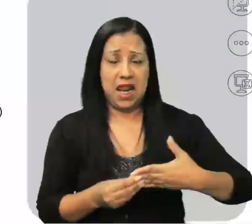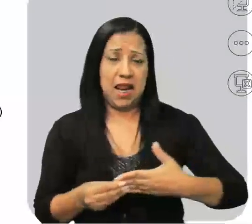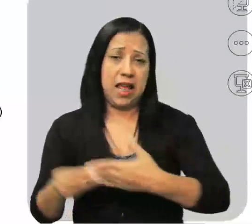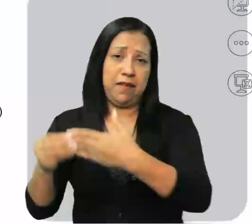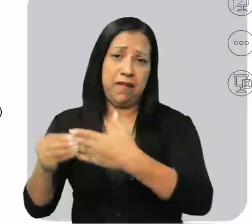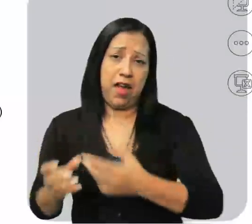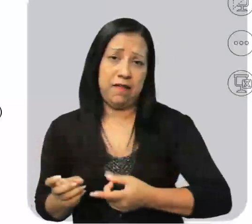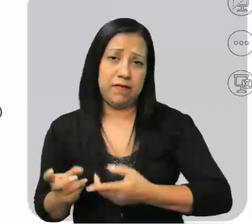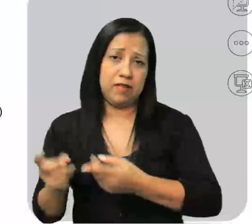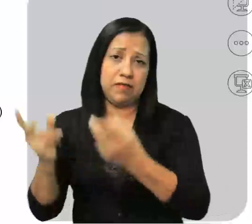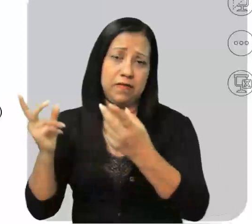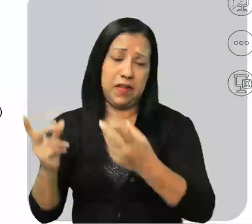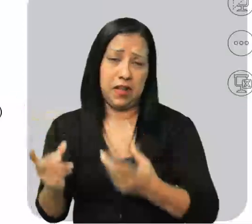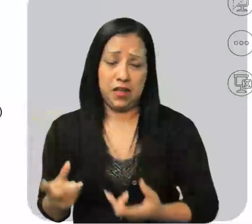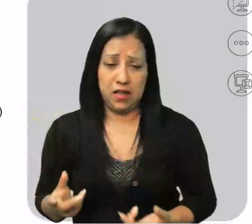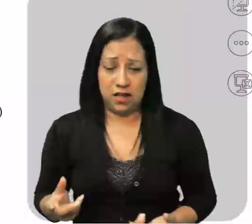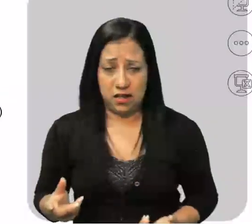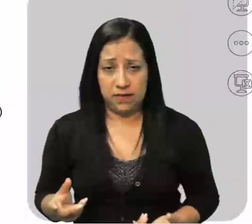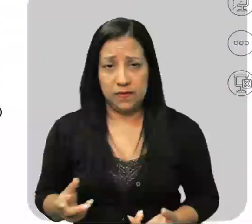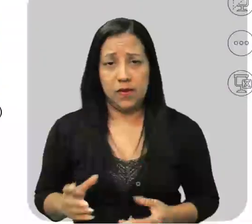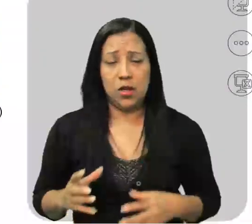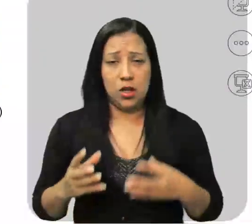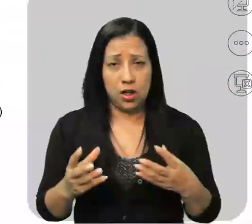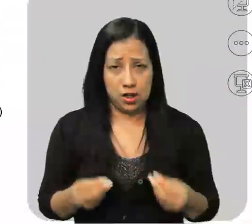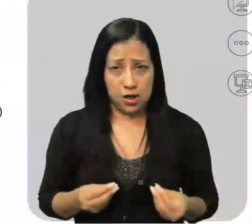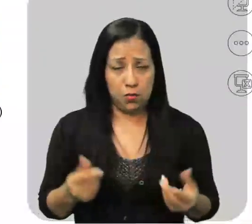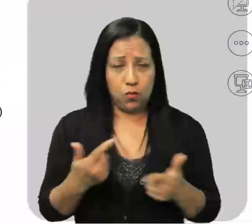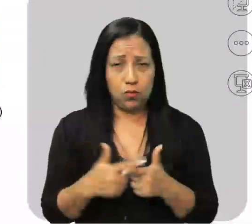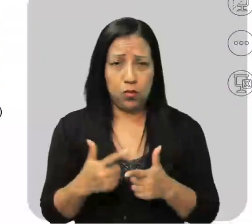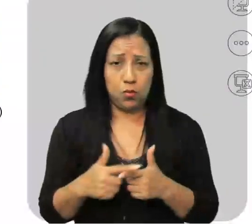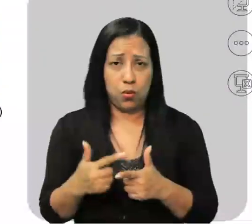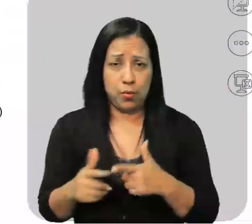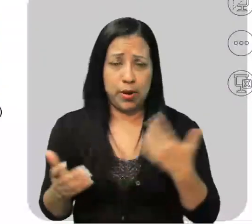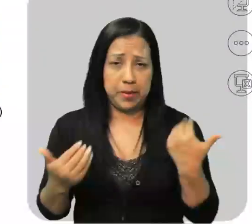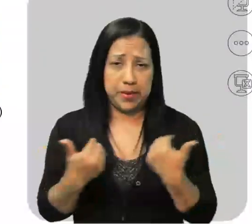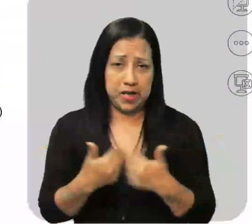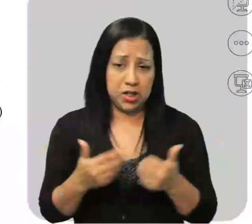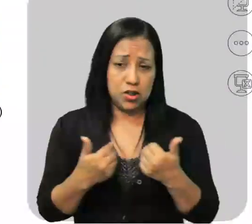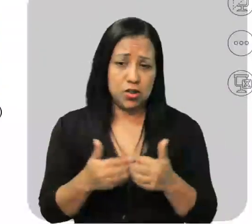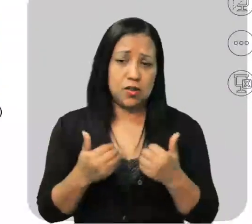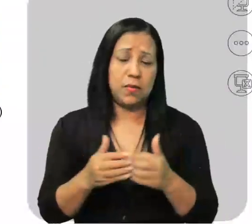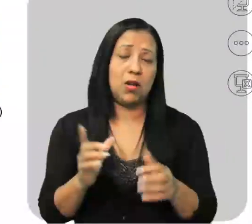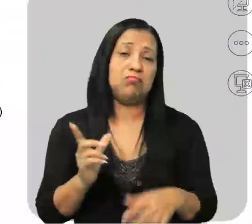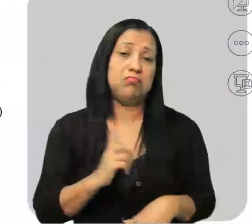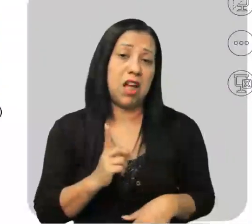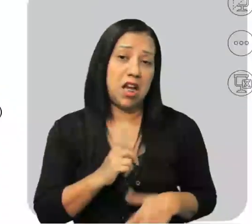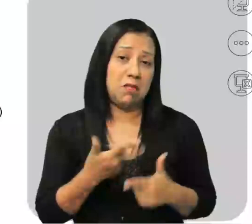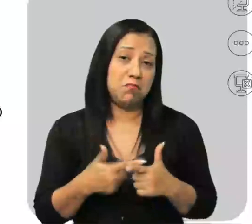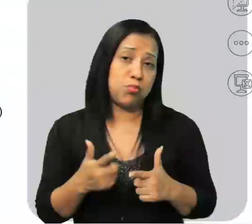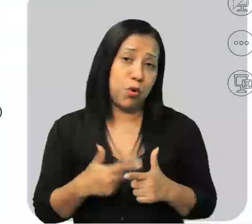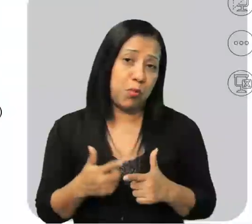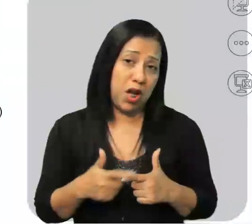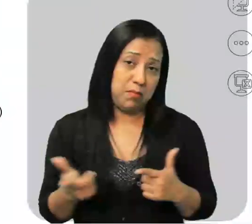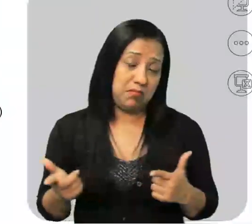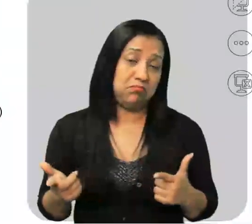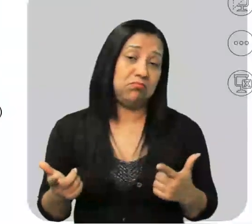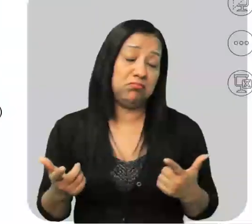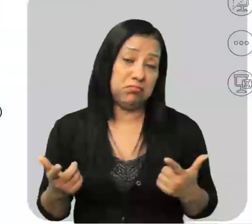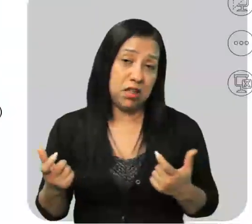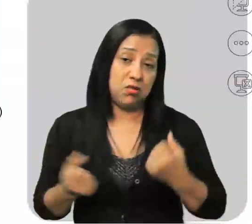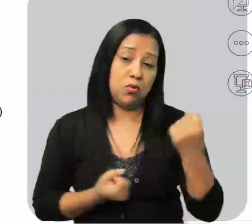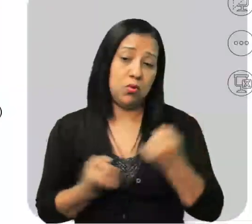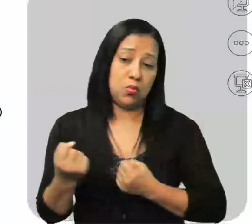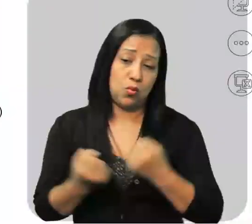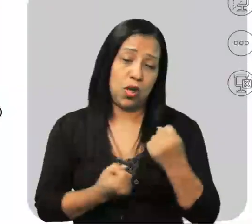seja, um trânsito caótico tem muito problema, galera. E, inclusive, ele gera